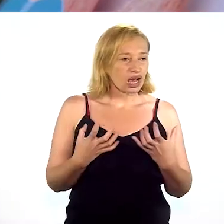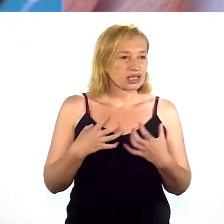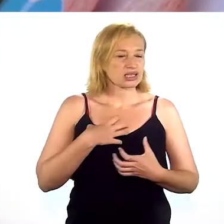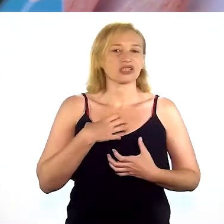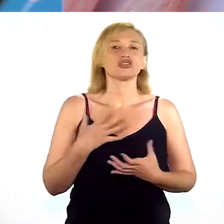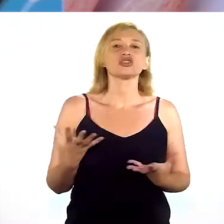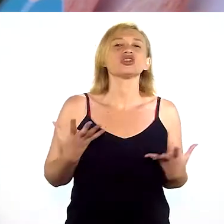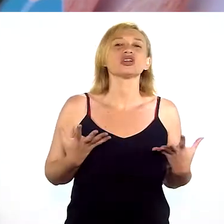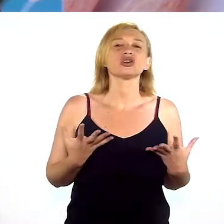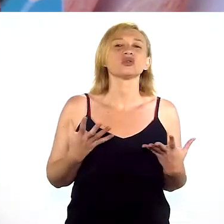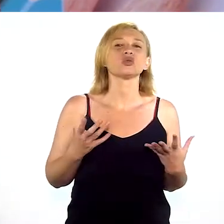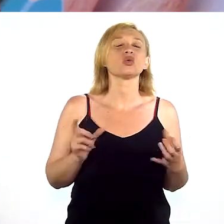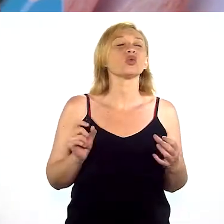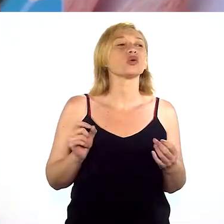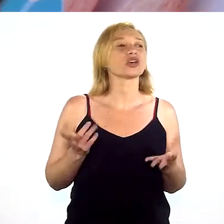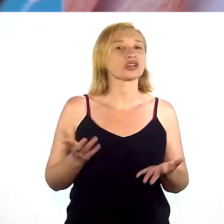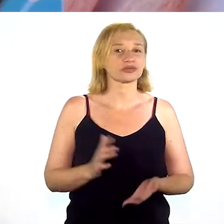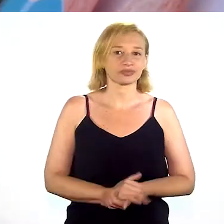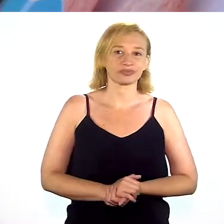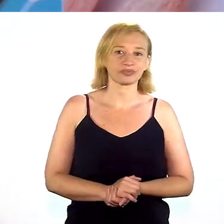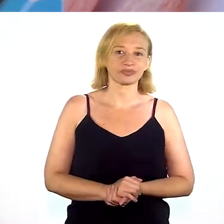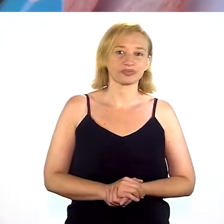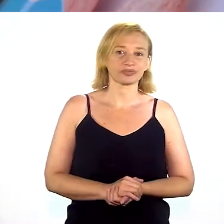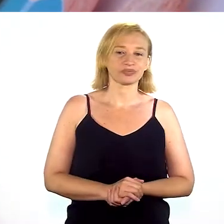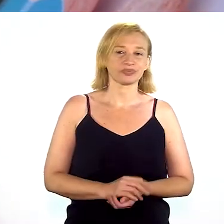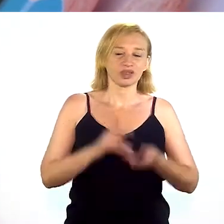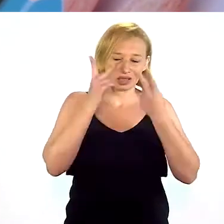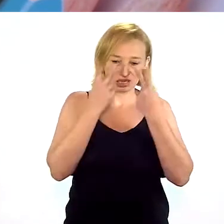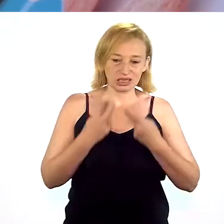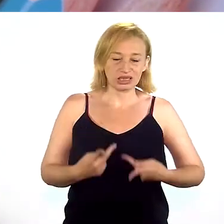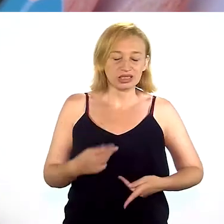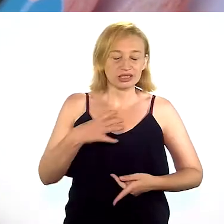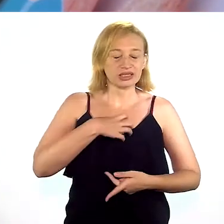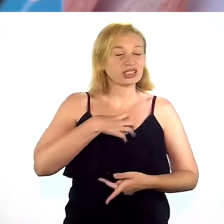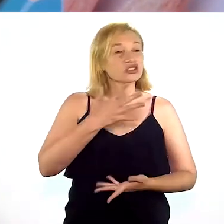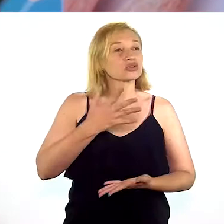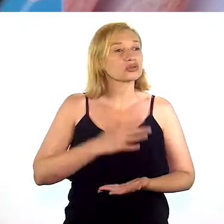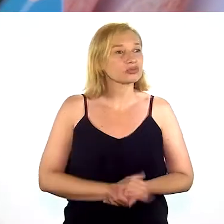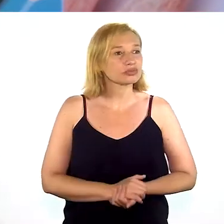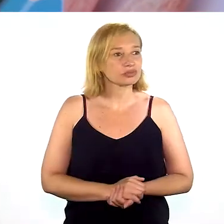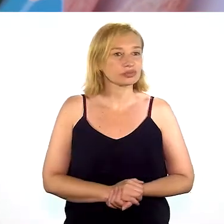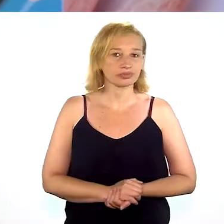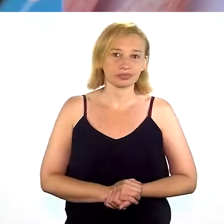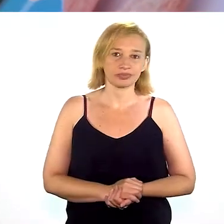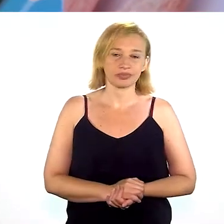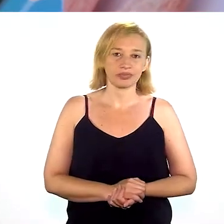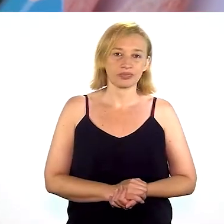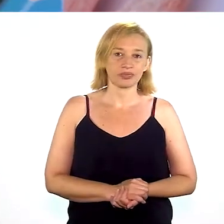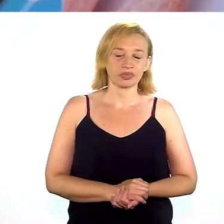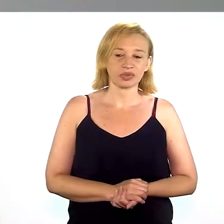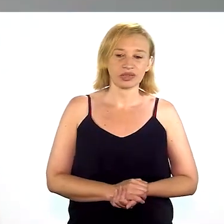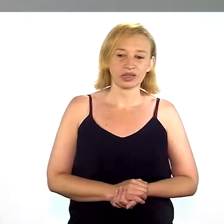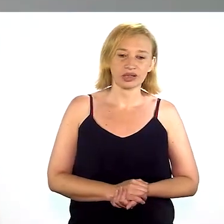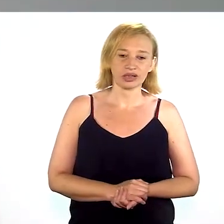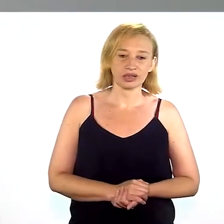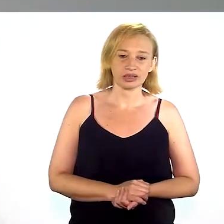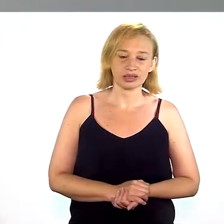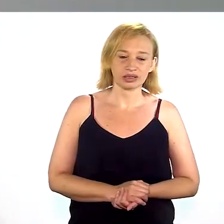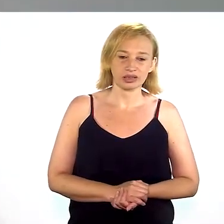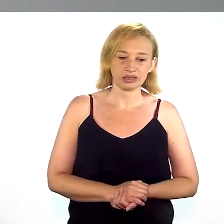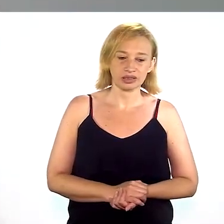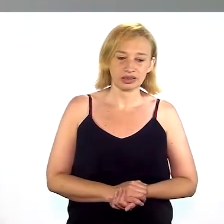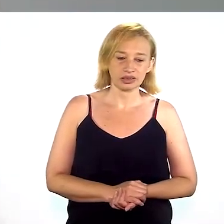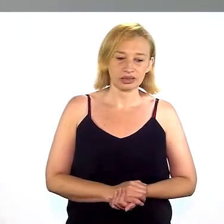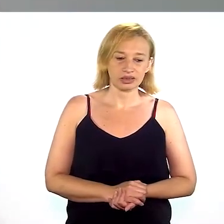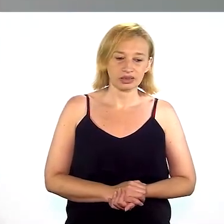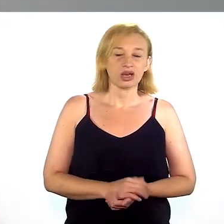humano, assim, que te fez... dei um passo na minha humanidade, na minha humanização. Eu acho